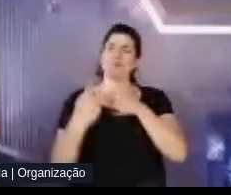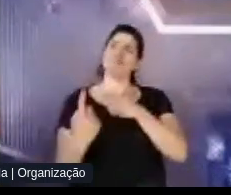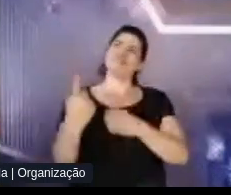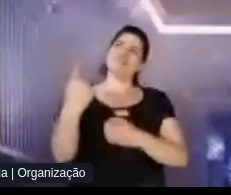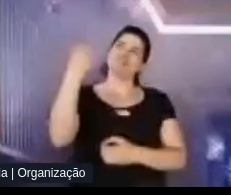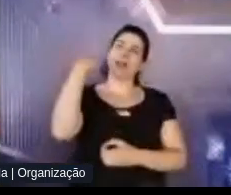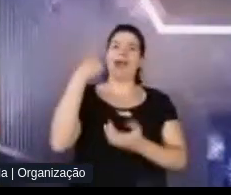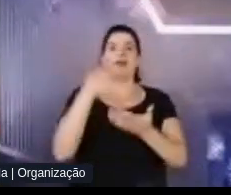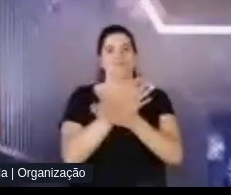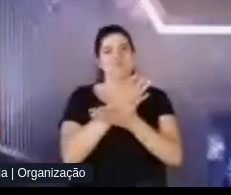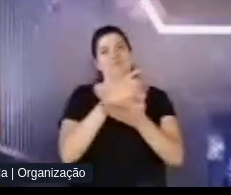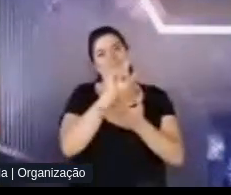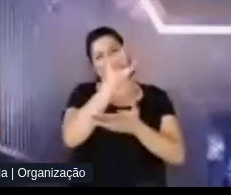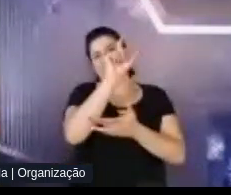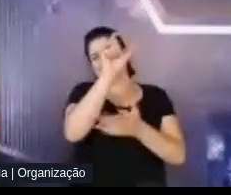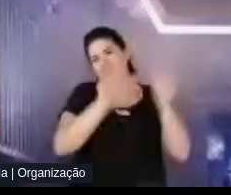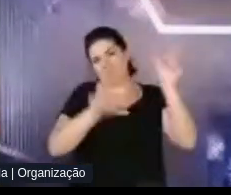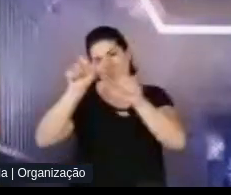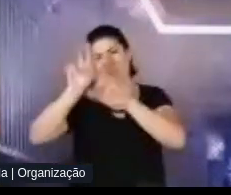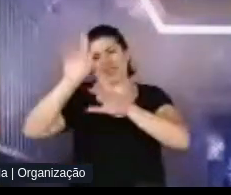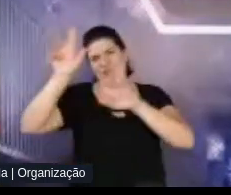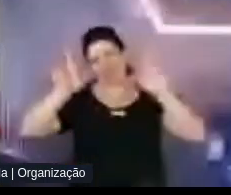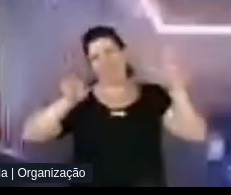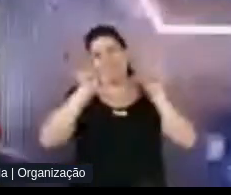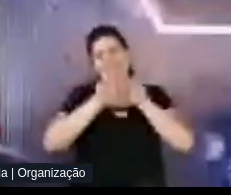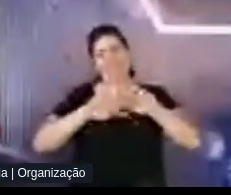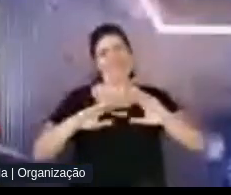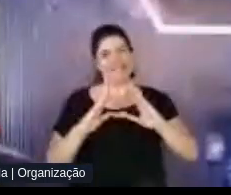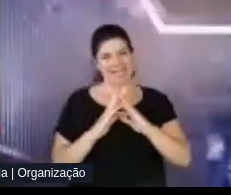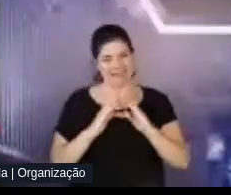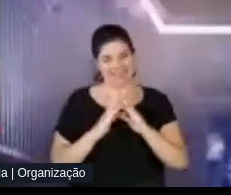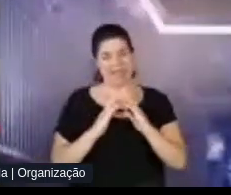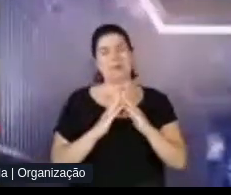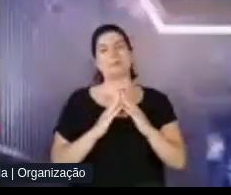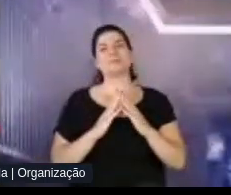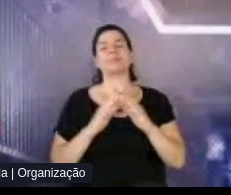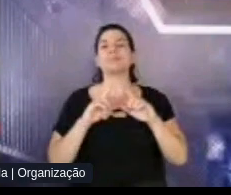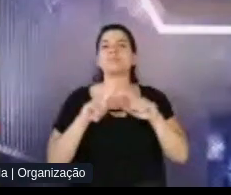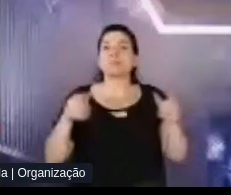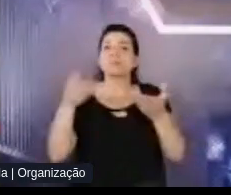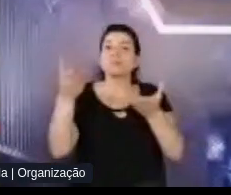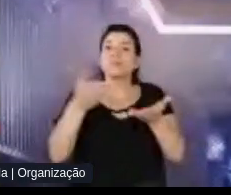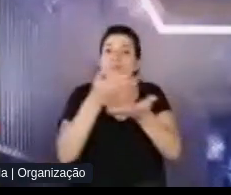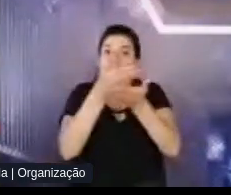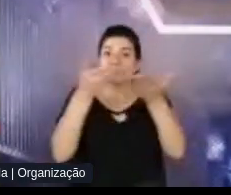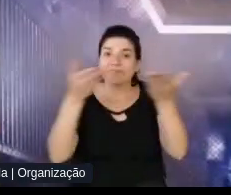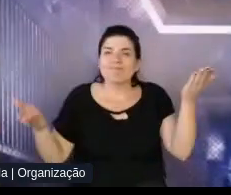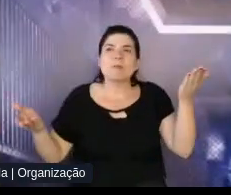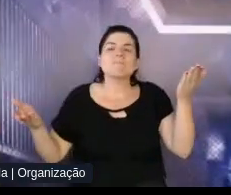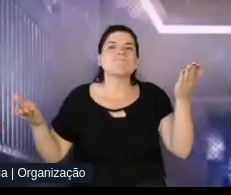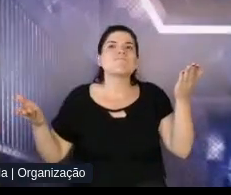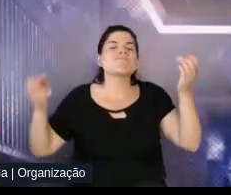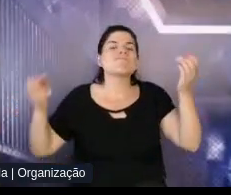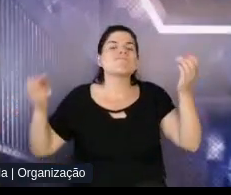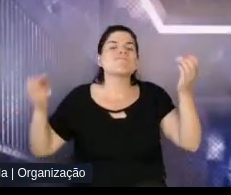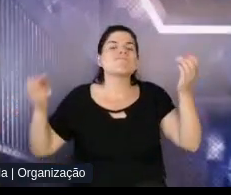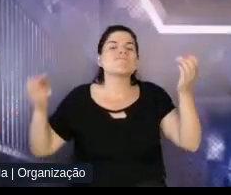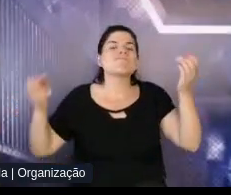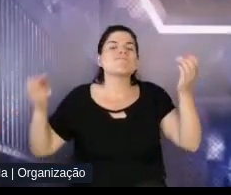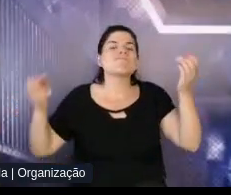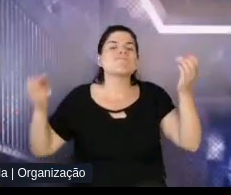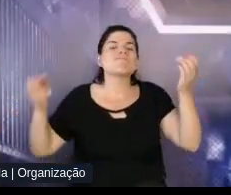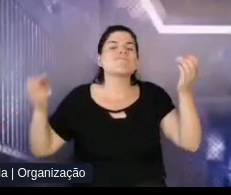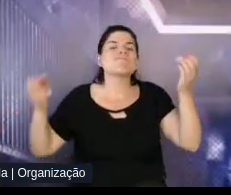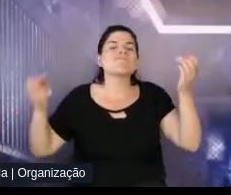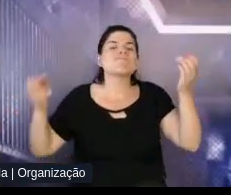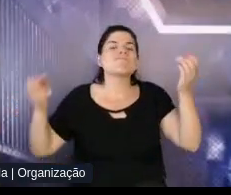vieram de forma diferente, os que estão em casa também ainda não saíram, mas vamos convidar, dar meio que um teletransporte no tempo e